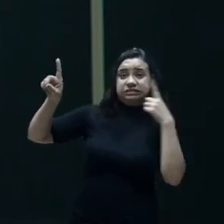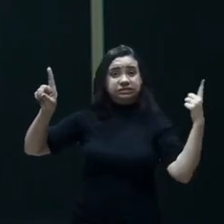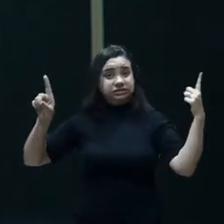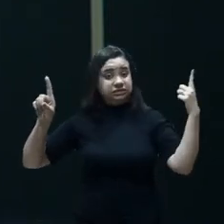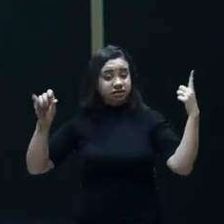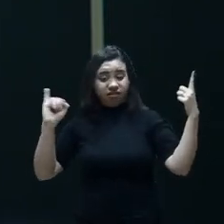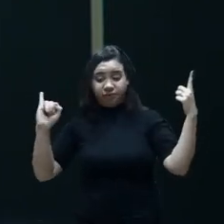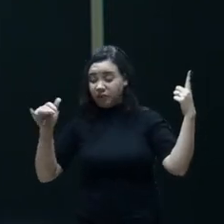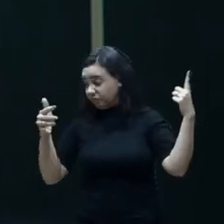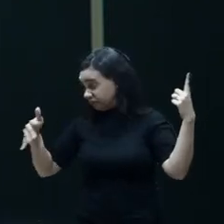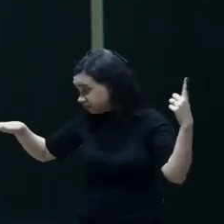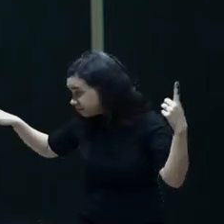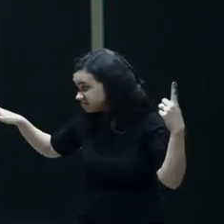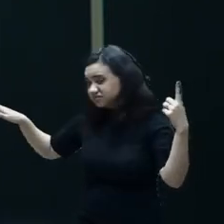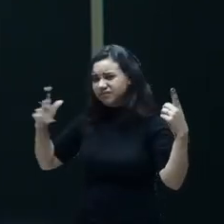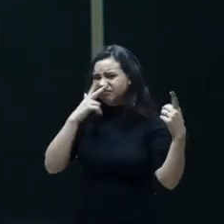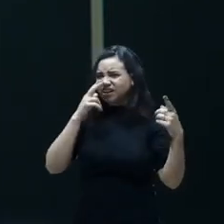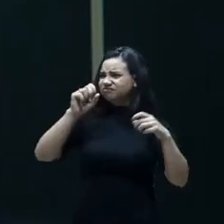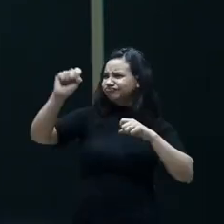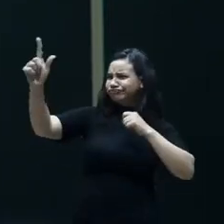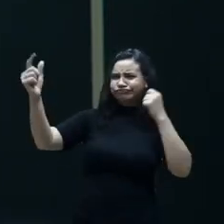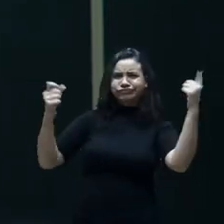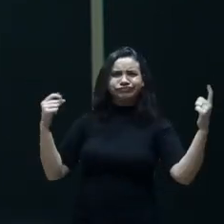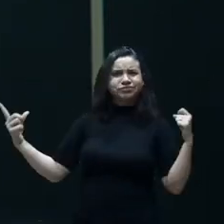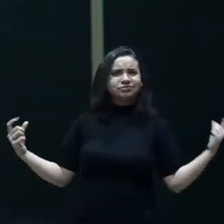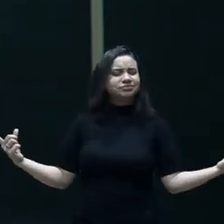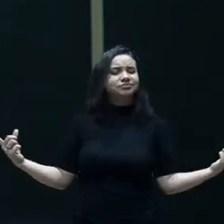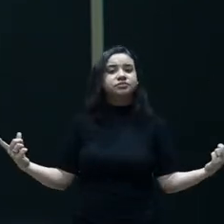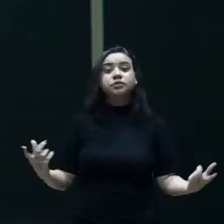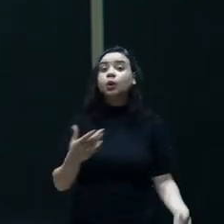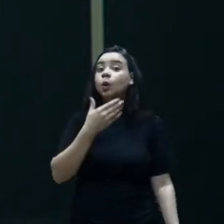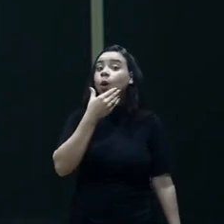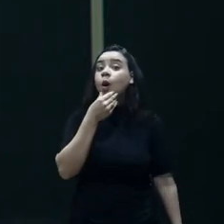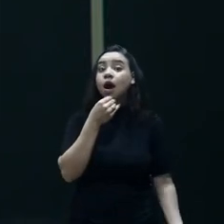sabe? Aquele cara que não tinha nenhum compromisso moral,